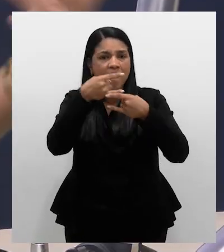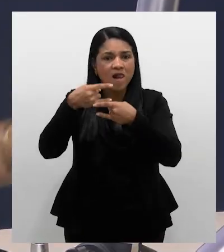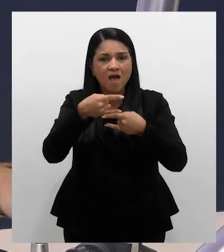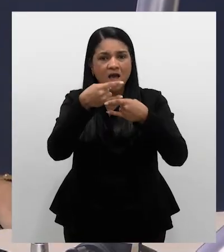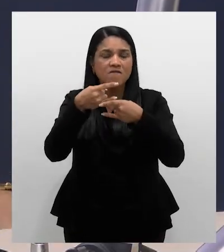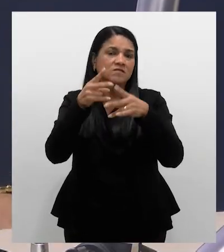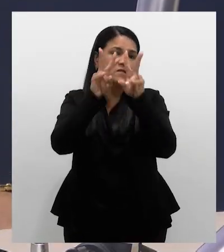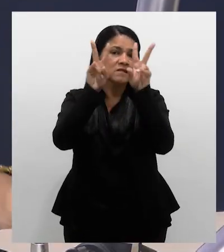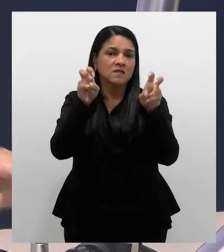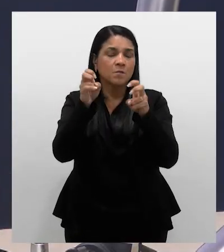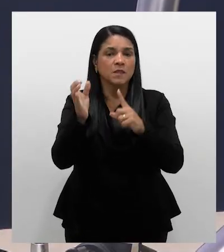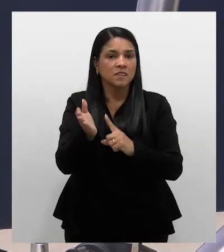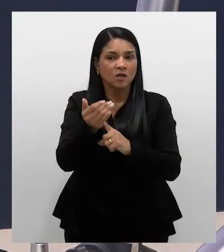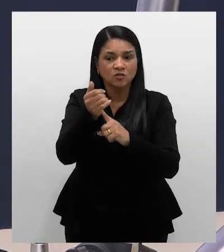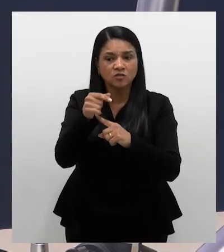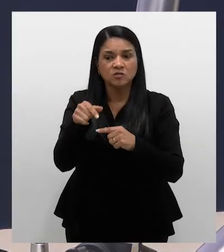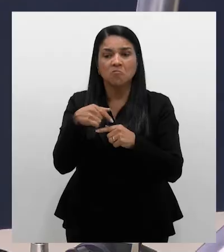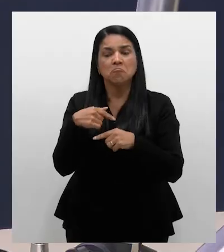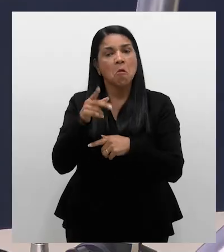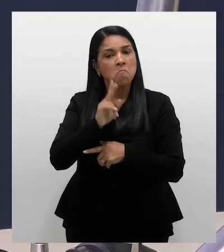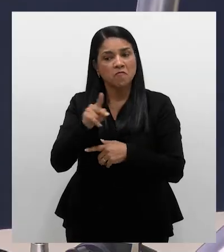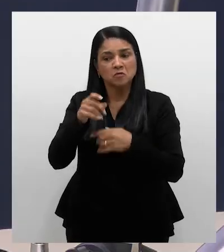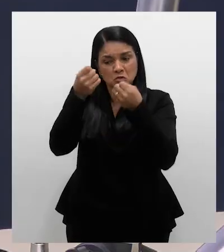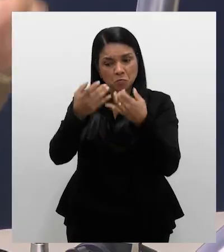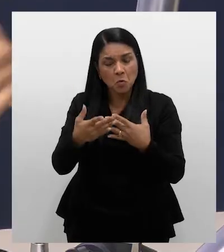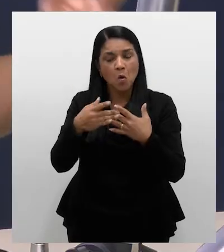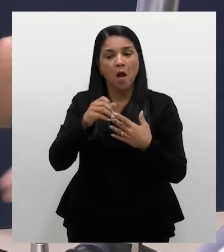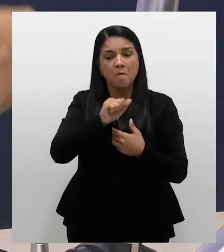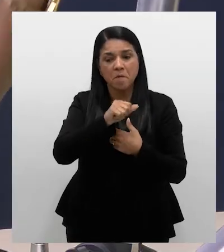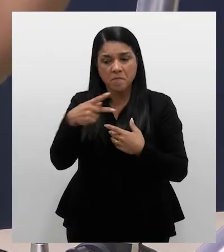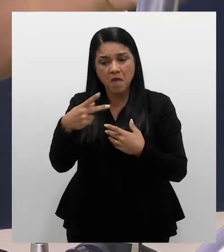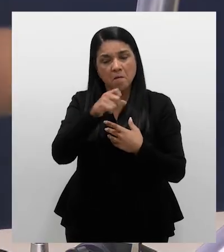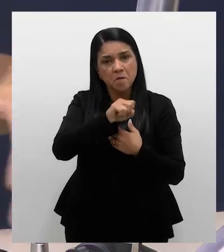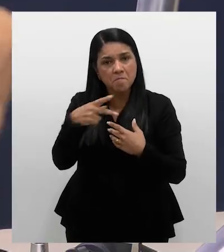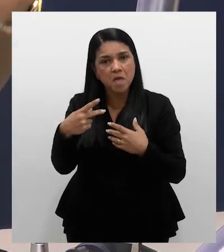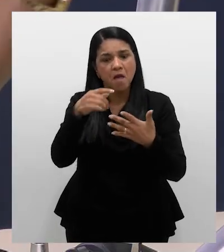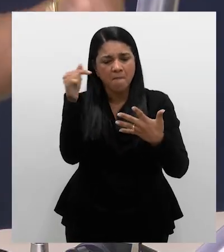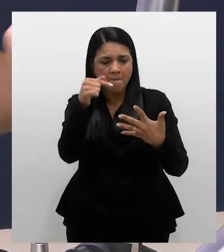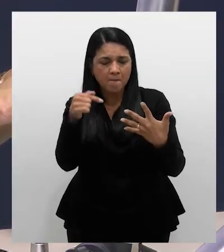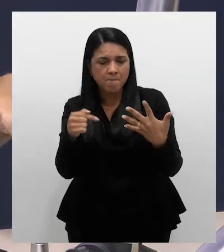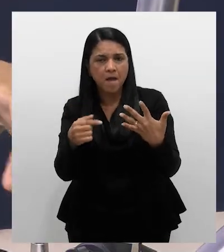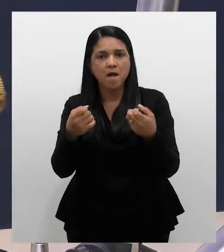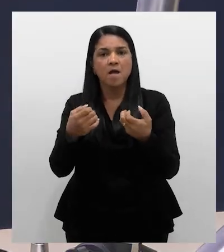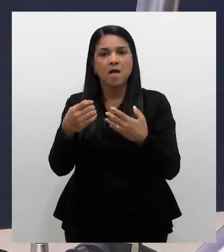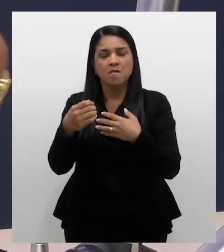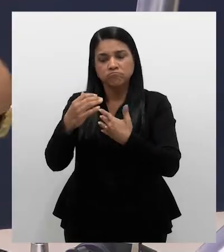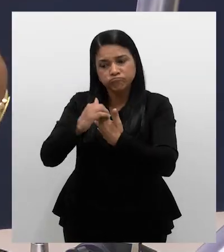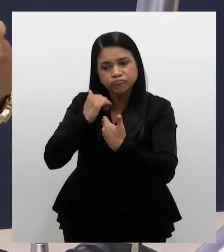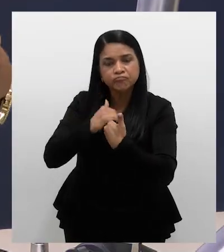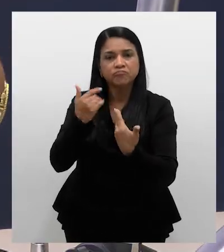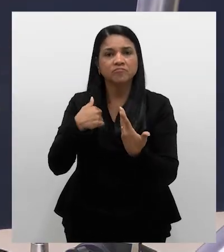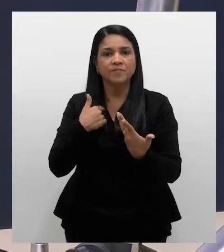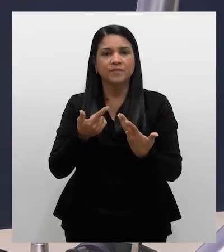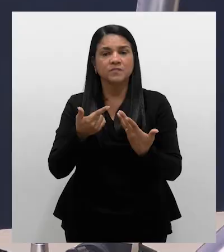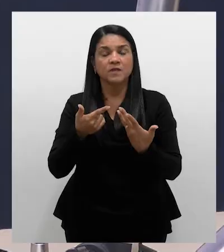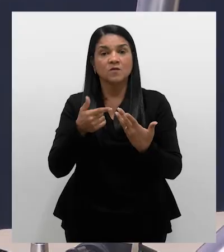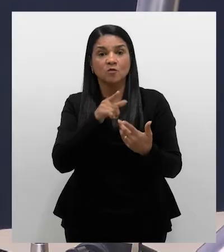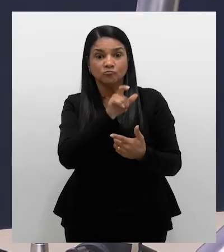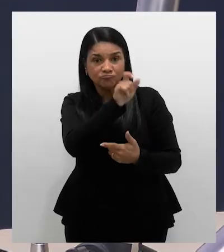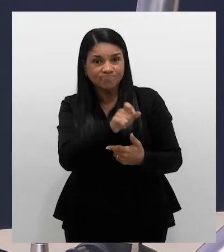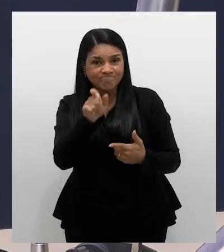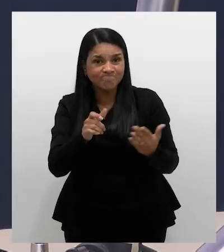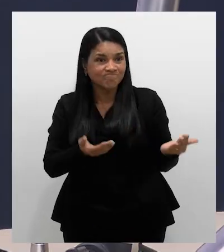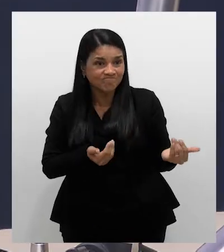falando sobre tecnologia. Pô, usa esse aplicativo aqui. E a gente foi fazendo, foi conversando. Então, quando os jovens me